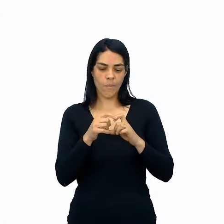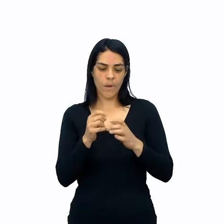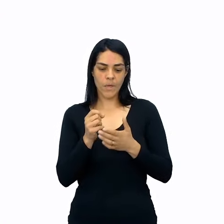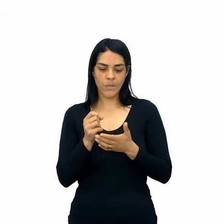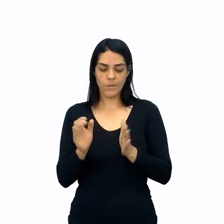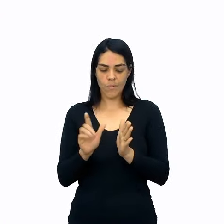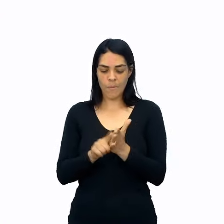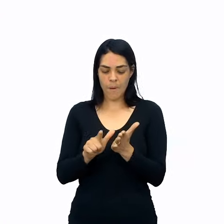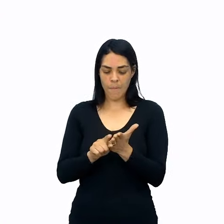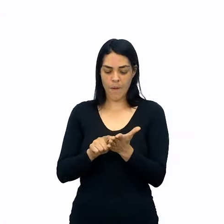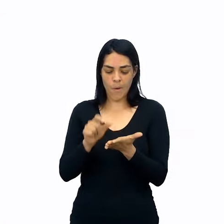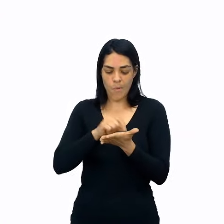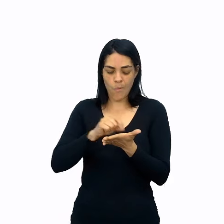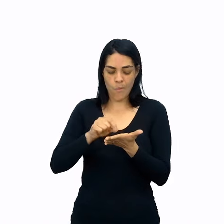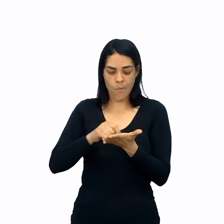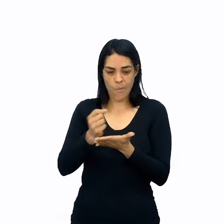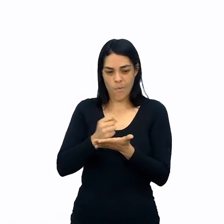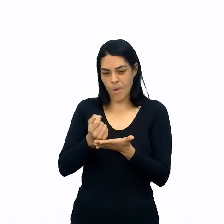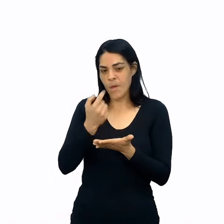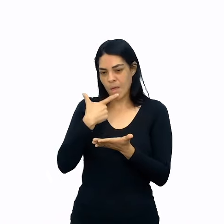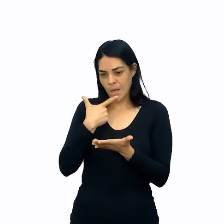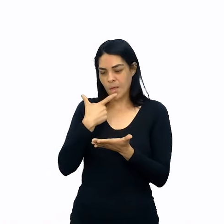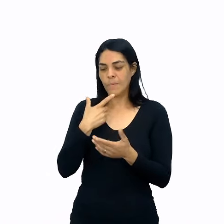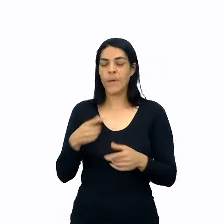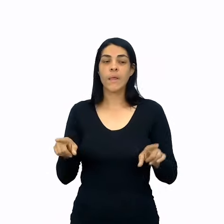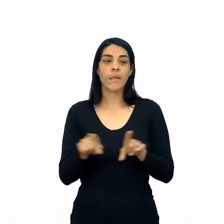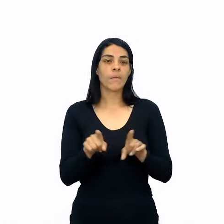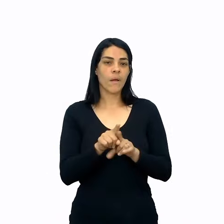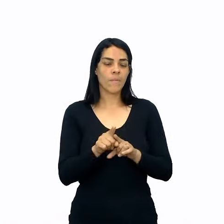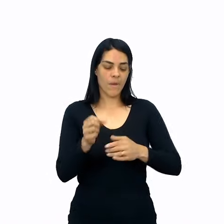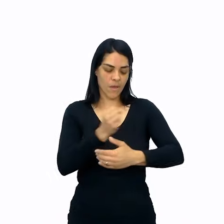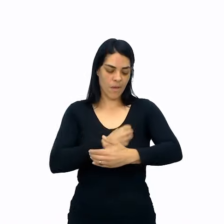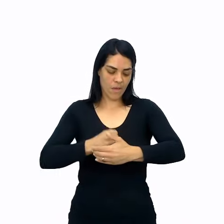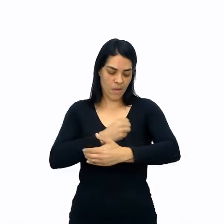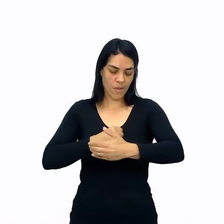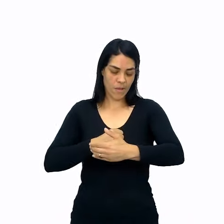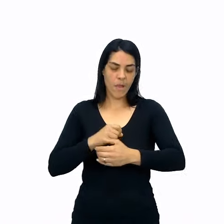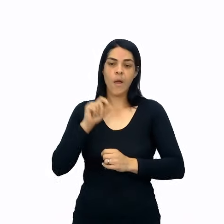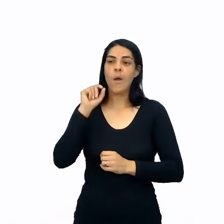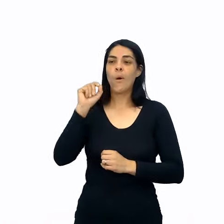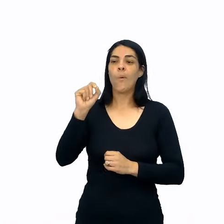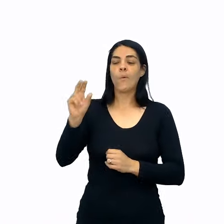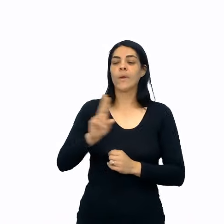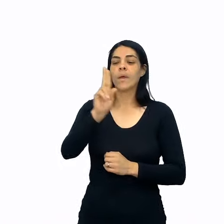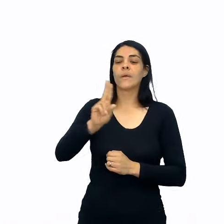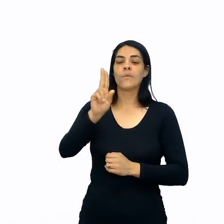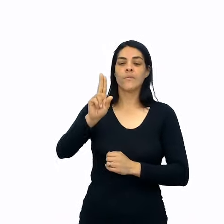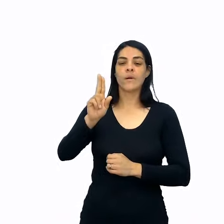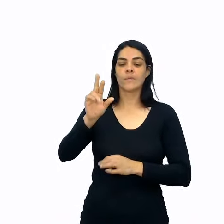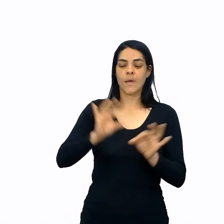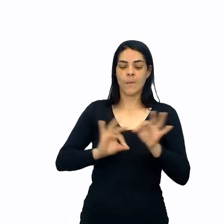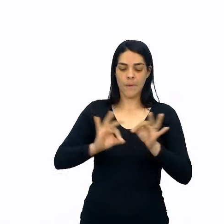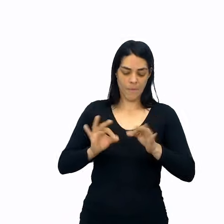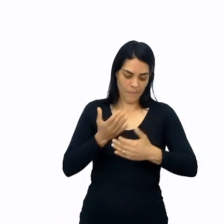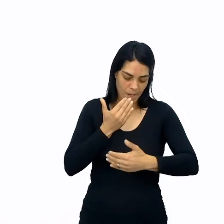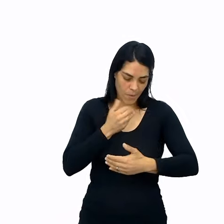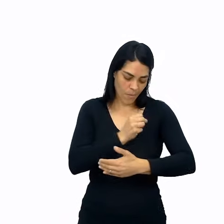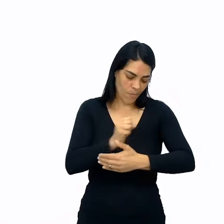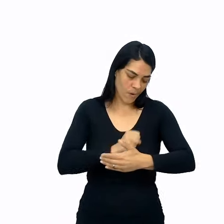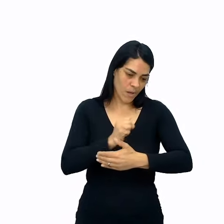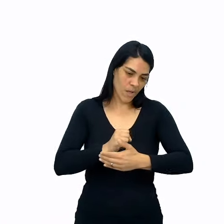culinária, né? que tem aquela ordem de como seguir os ingredientes para que se possa produzir, então, por exemplo,